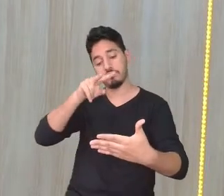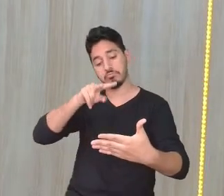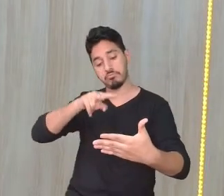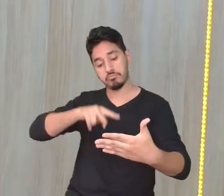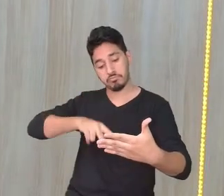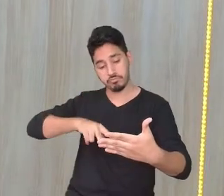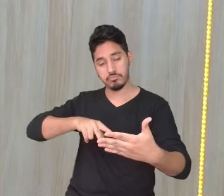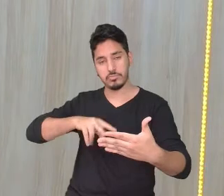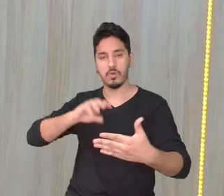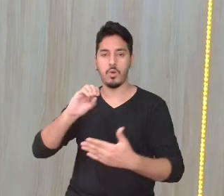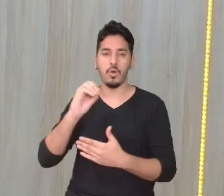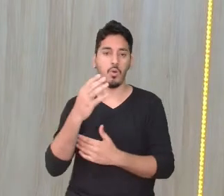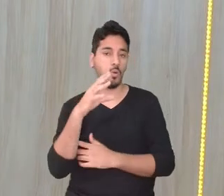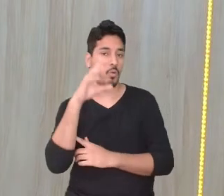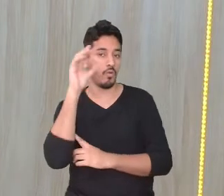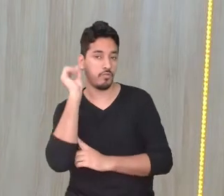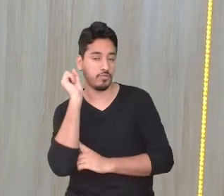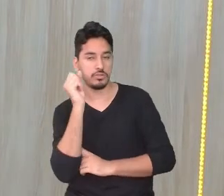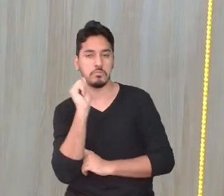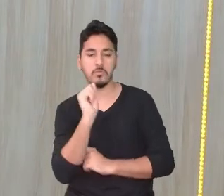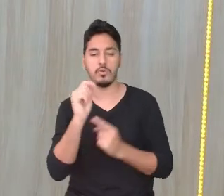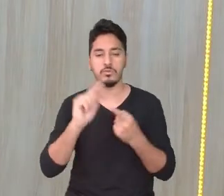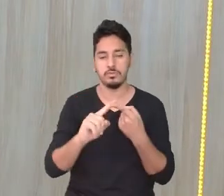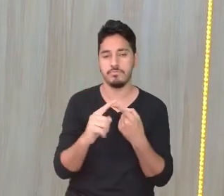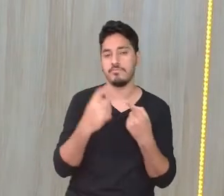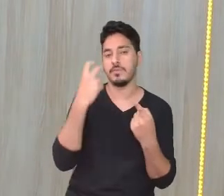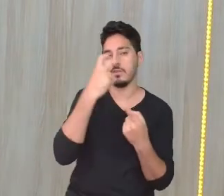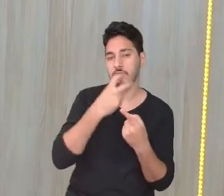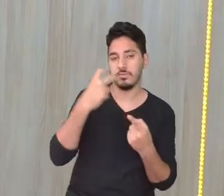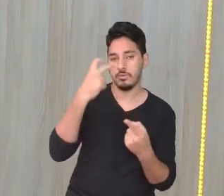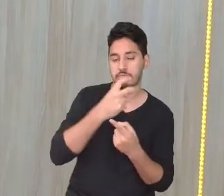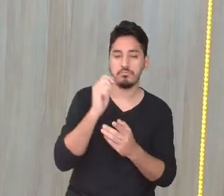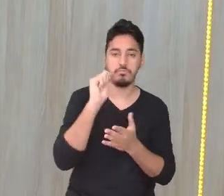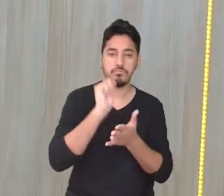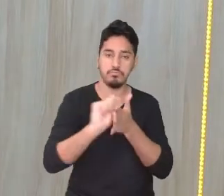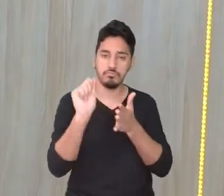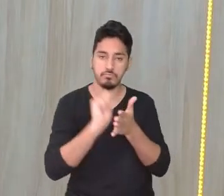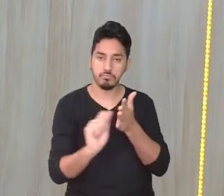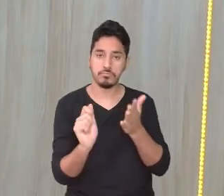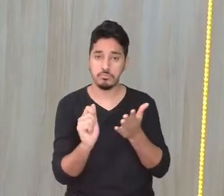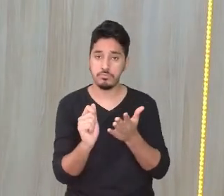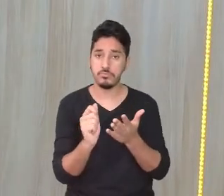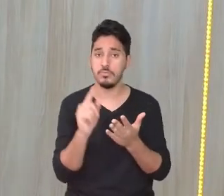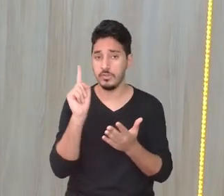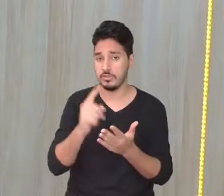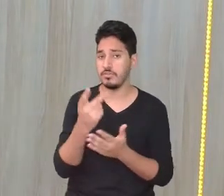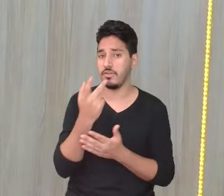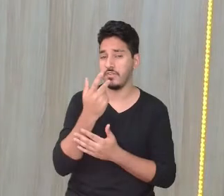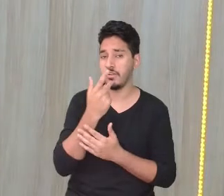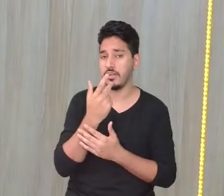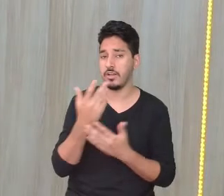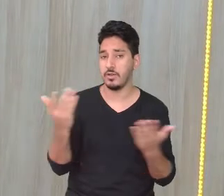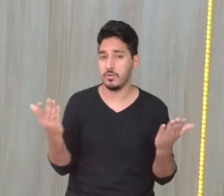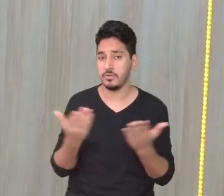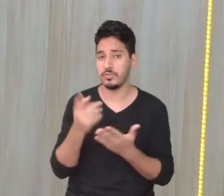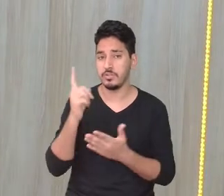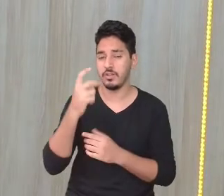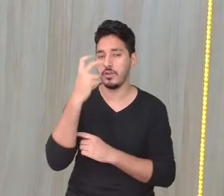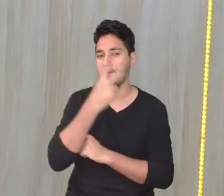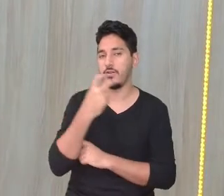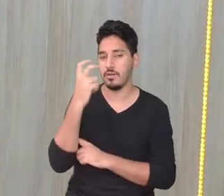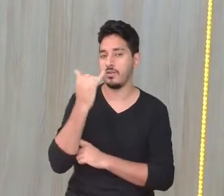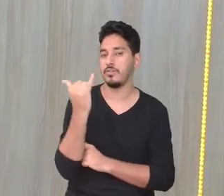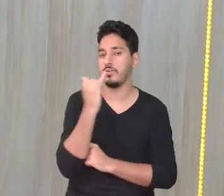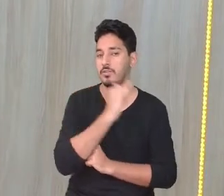Porque o relato ele pode ser tanto oral quanto escrito. E o que a gente vai fazer aqui é um relato oral, e a Yolanda